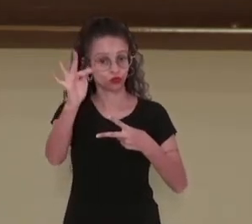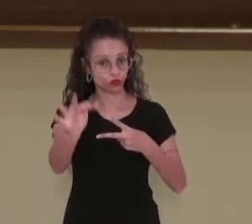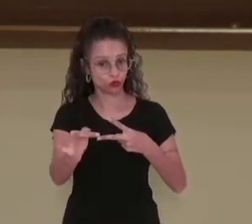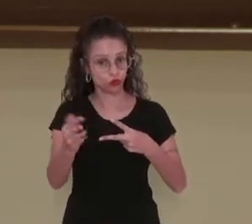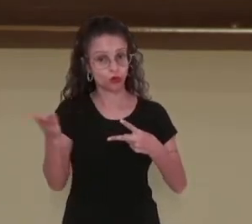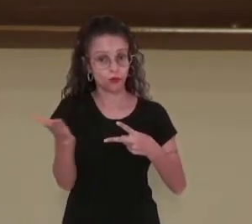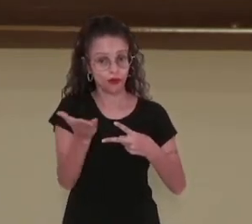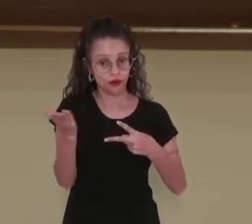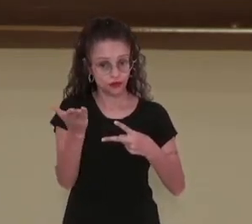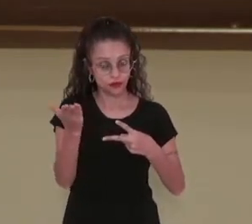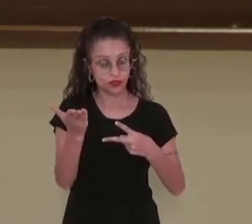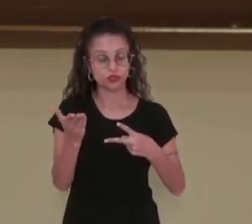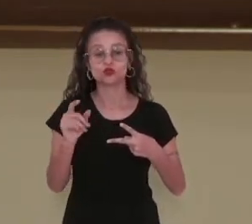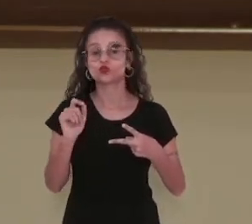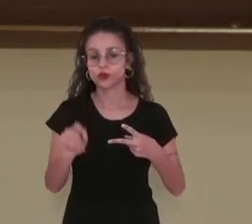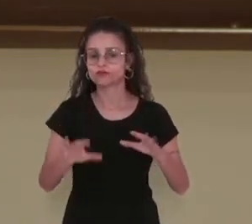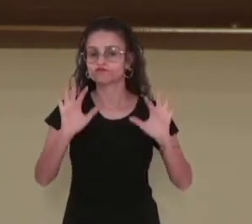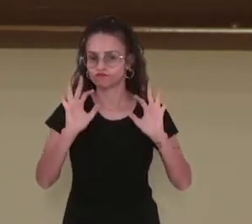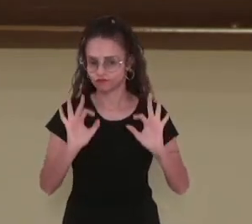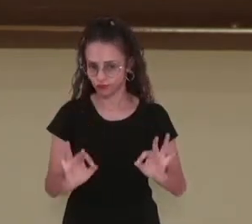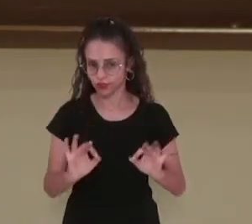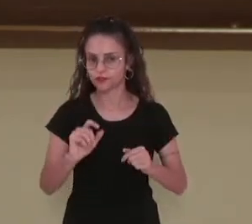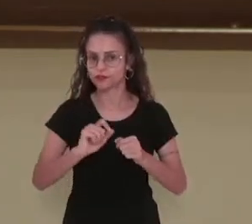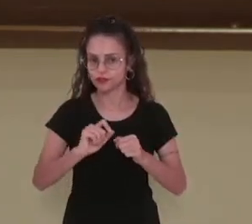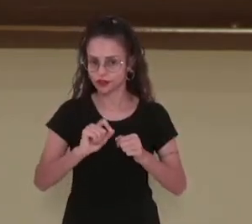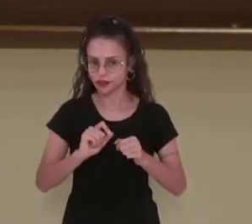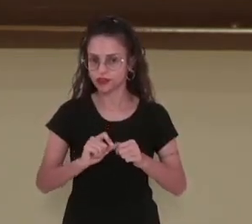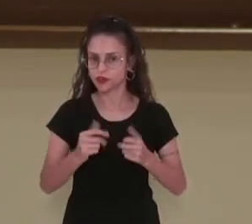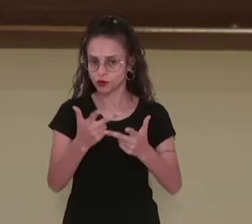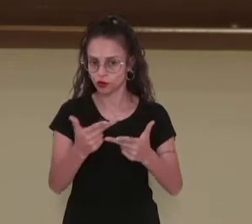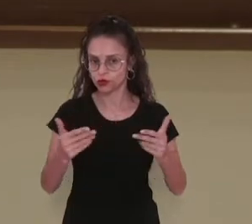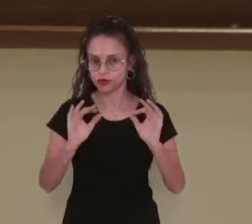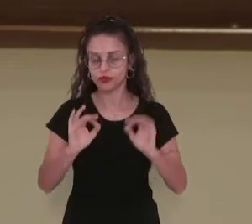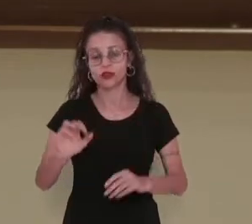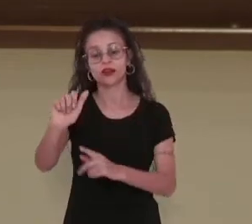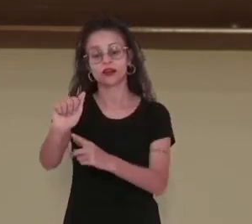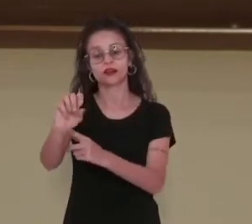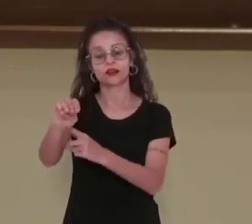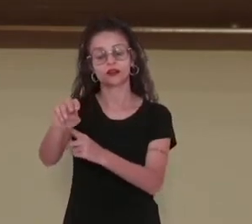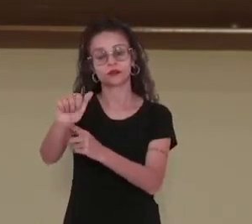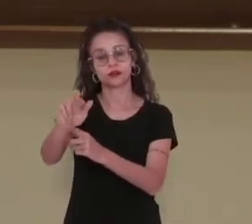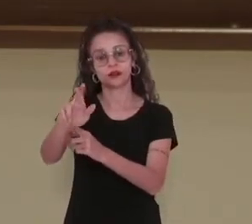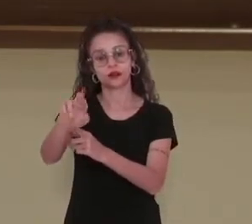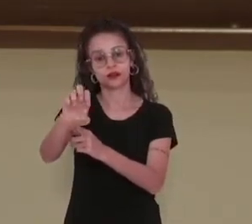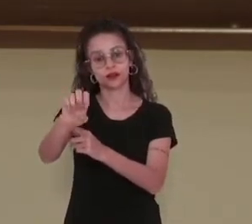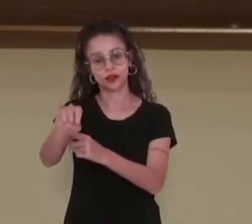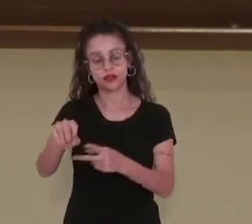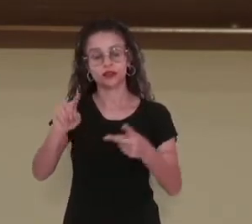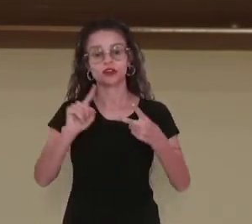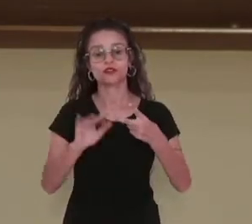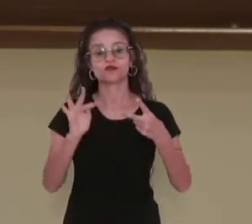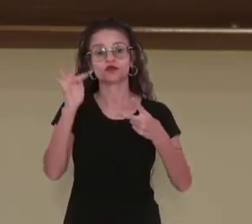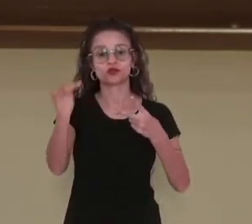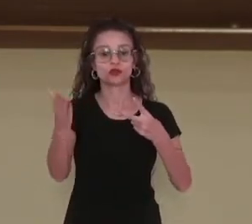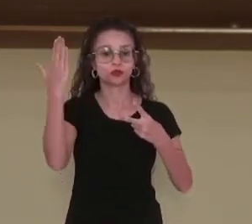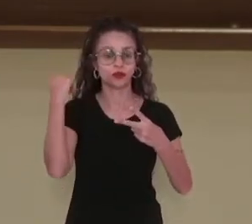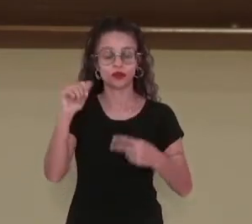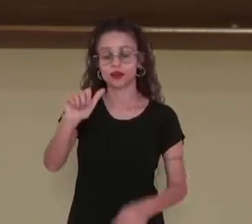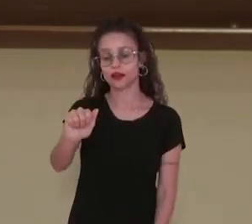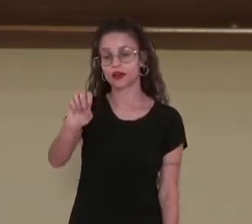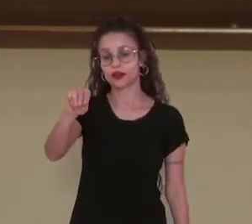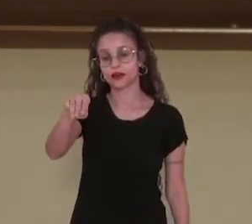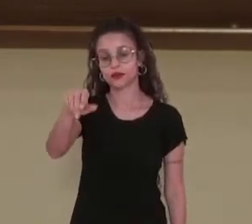do presente, onde certamente farei algo certo, então amarei. E o futuro do pretérito, amaria.